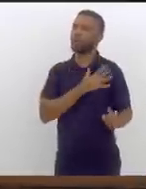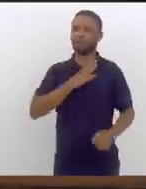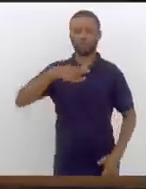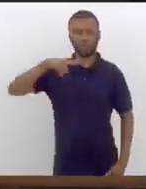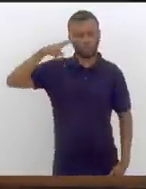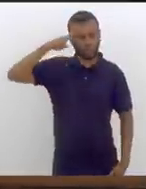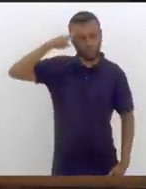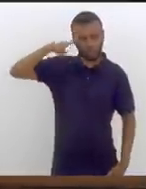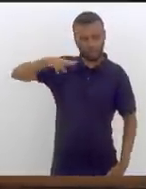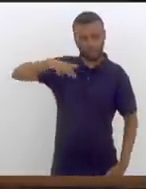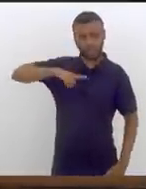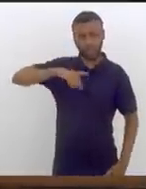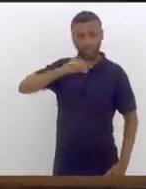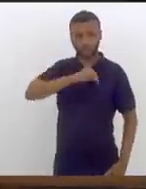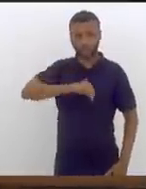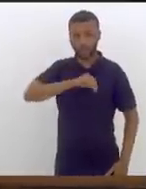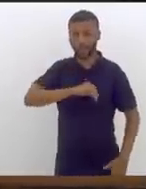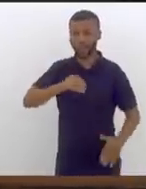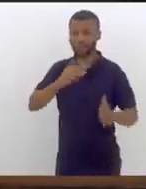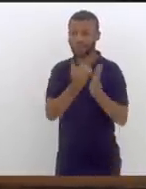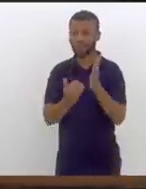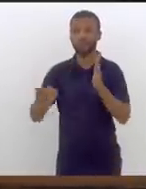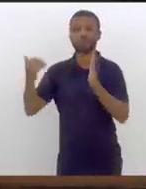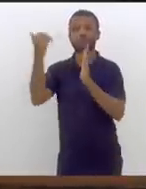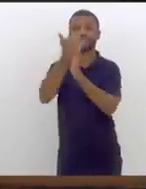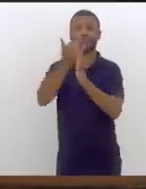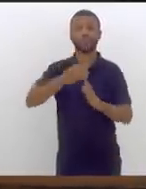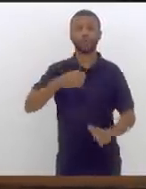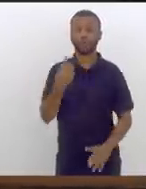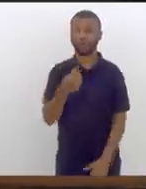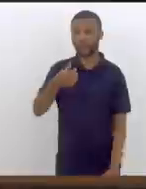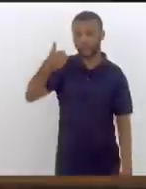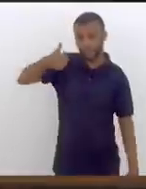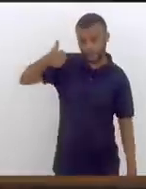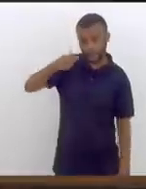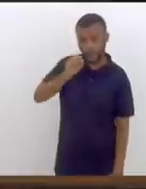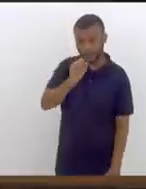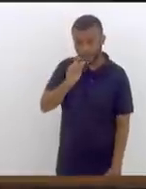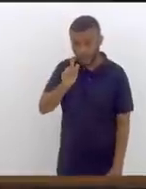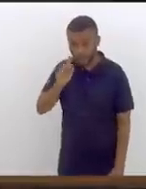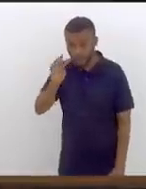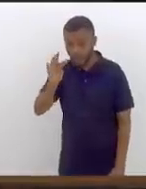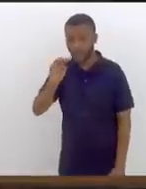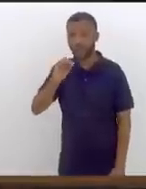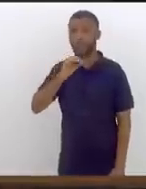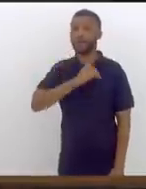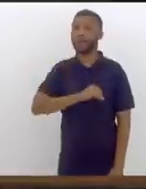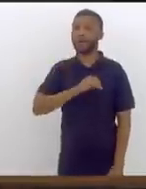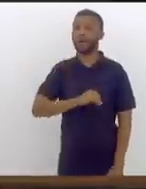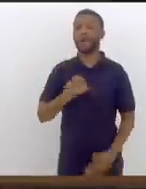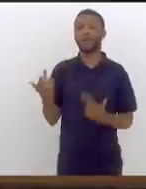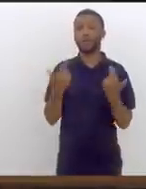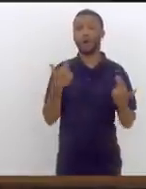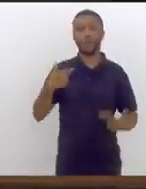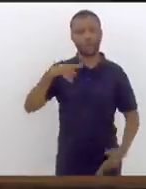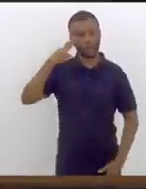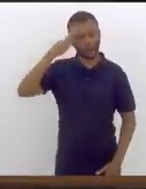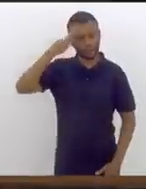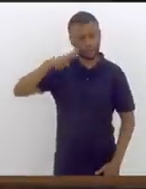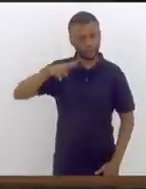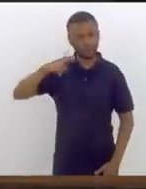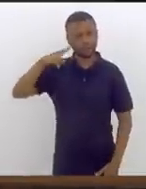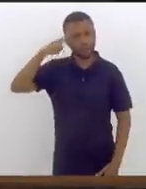bem superior que nosso primeiro sargento ganha igual a um Capitão do exército então nós estamos vendo algum alguns